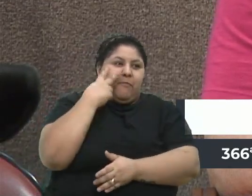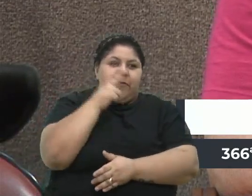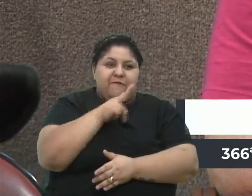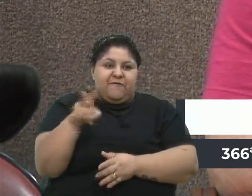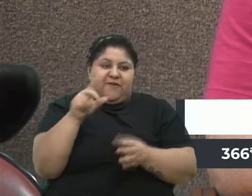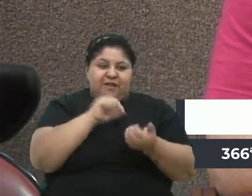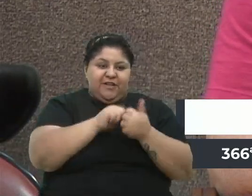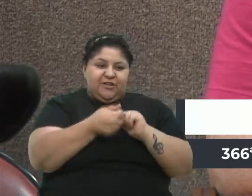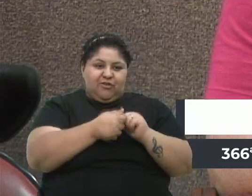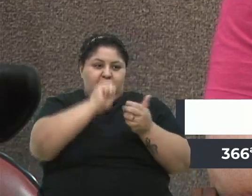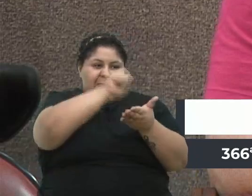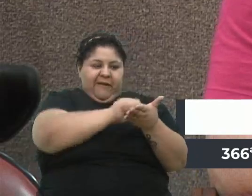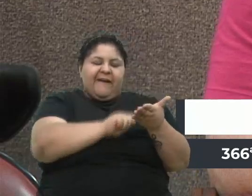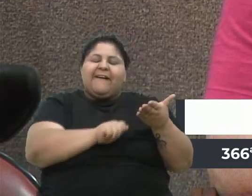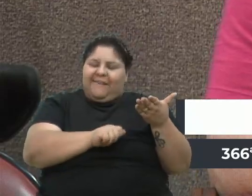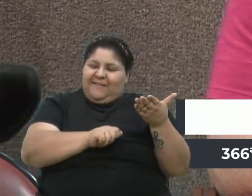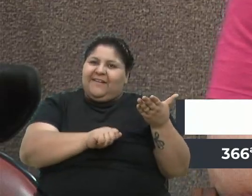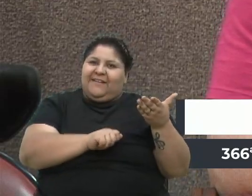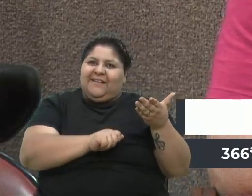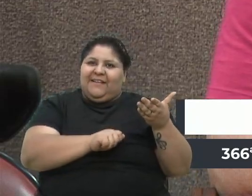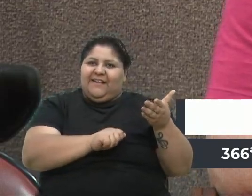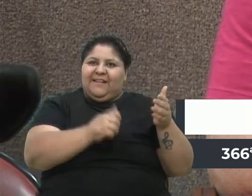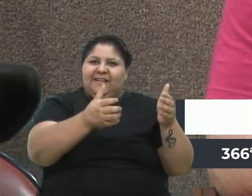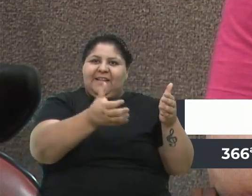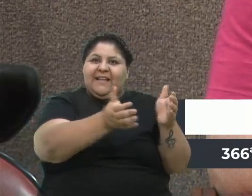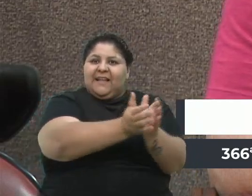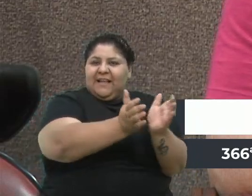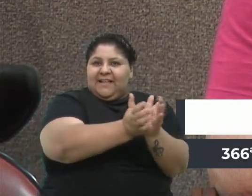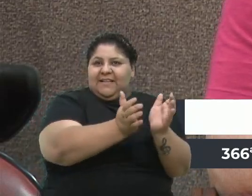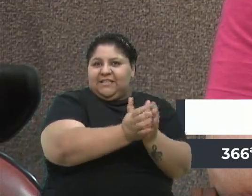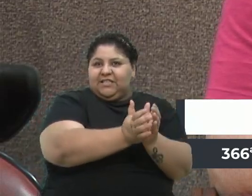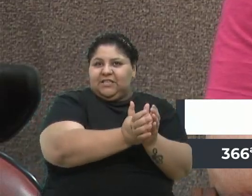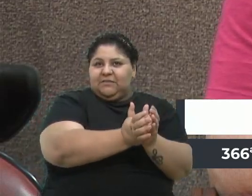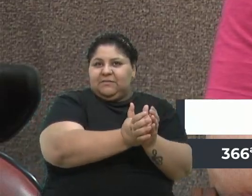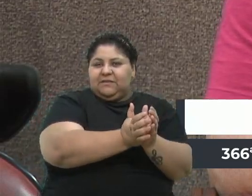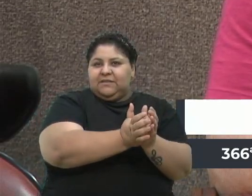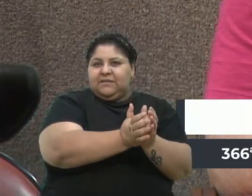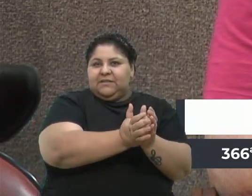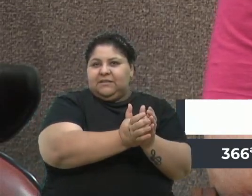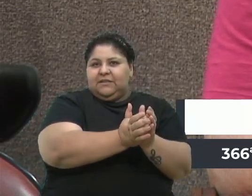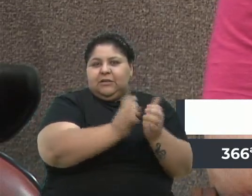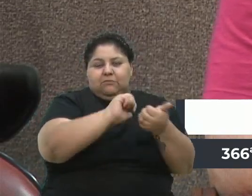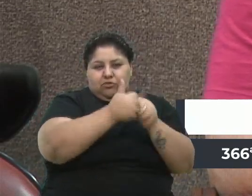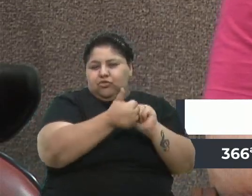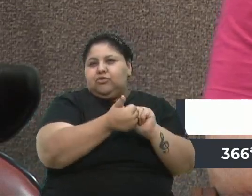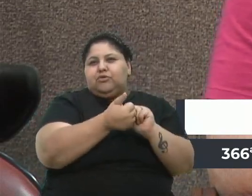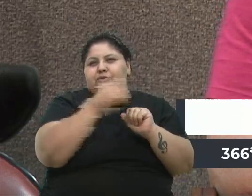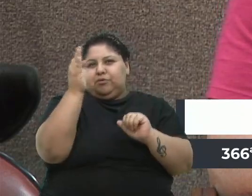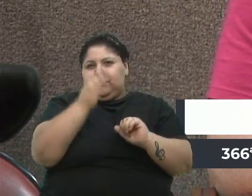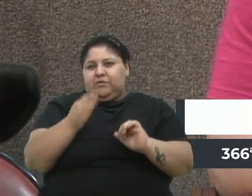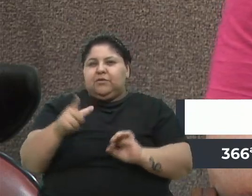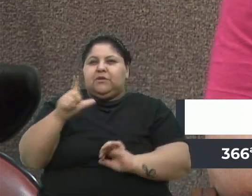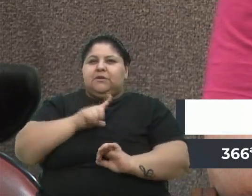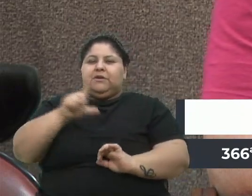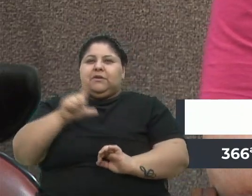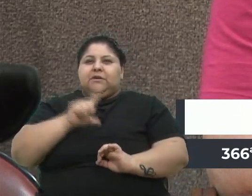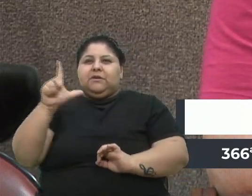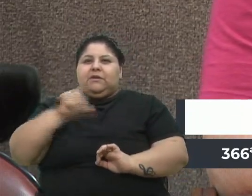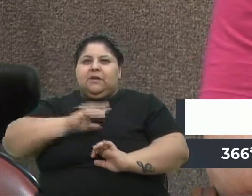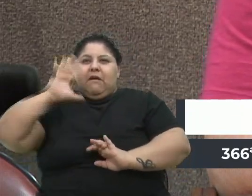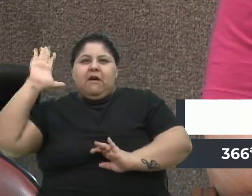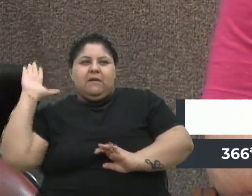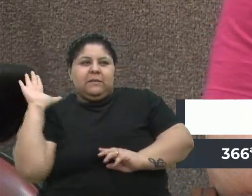pegar autógrafos daqueles times que tinham jogadores da seleção brasileira. Isso foi no handebol também, isso foi no futsal no